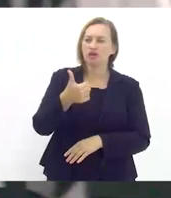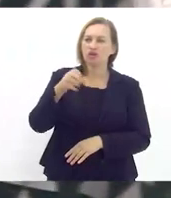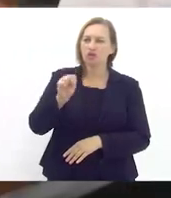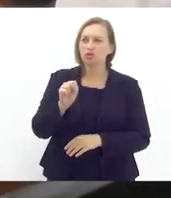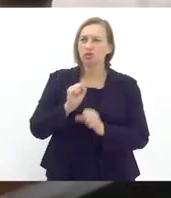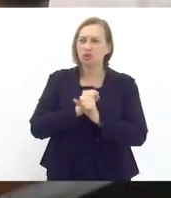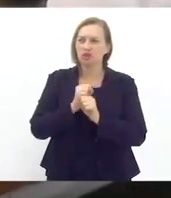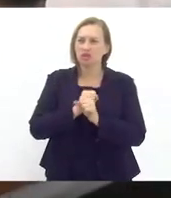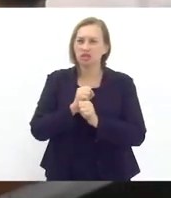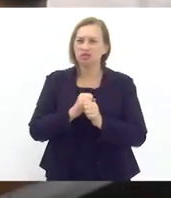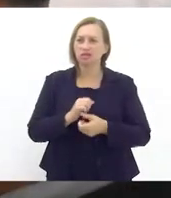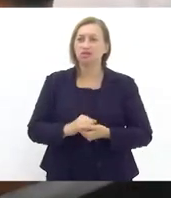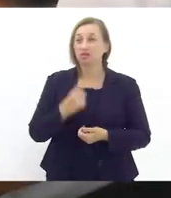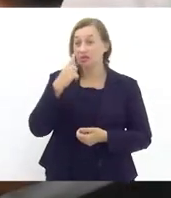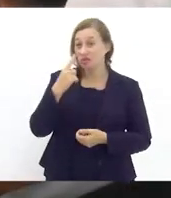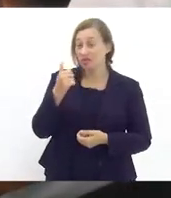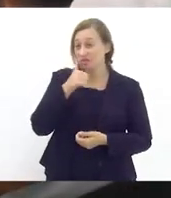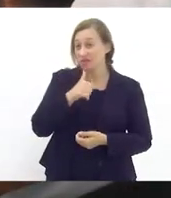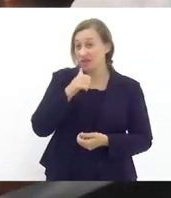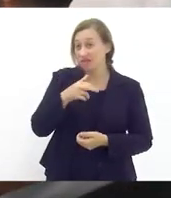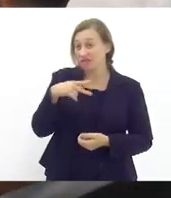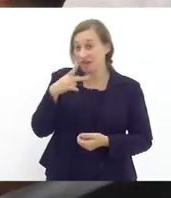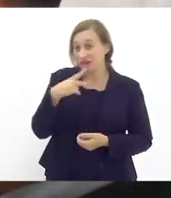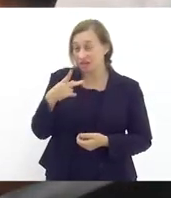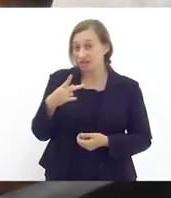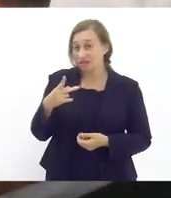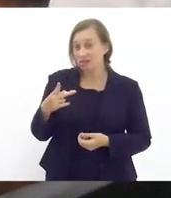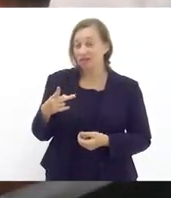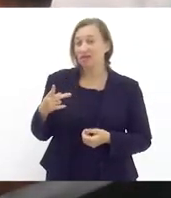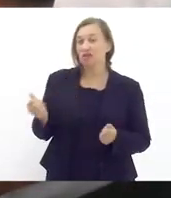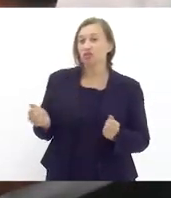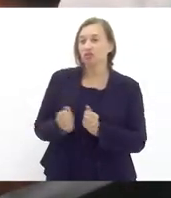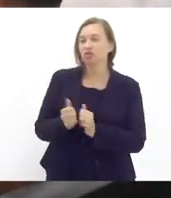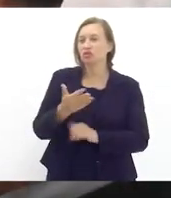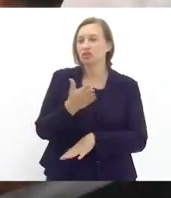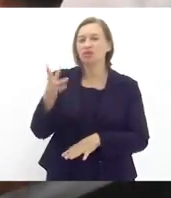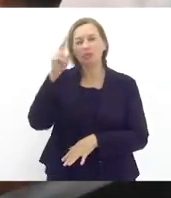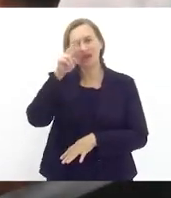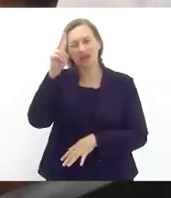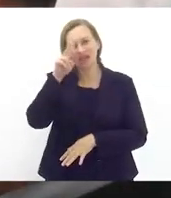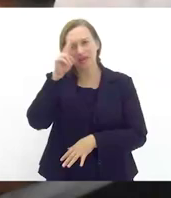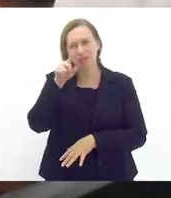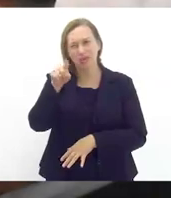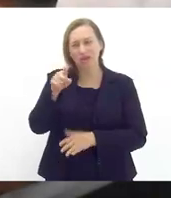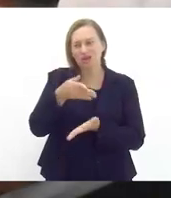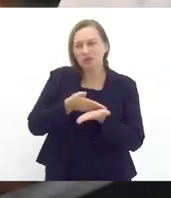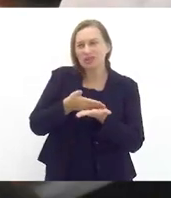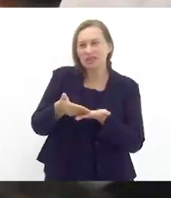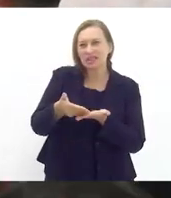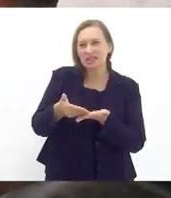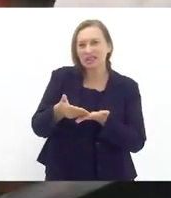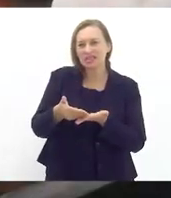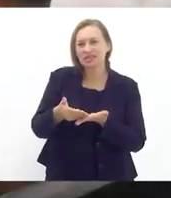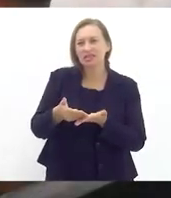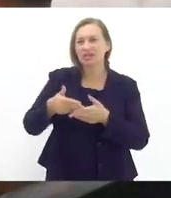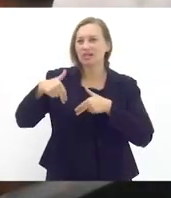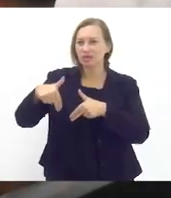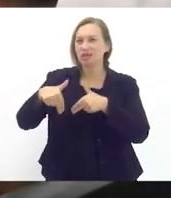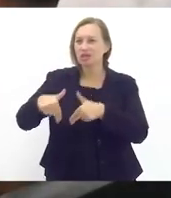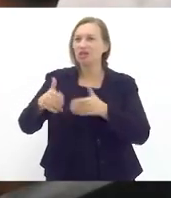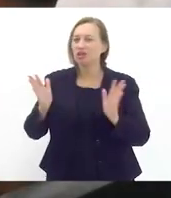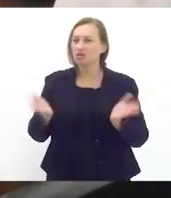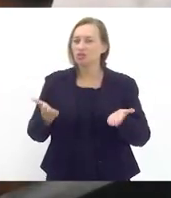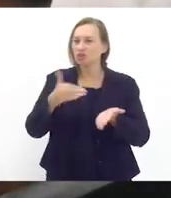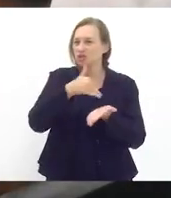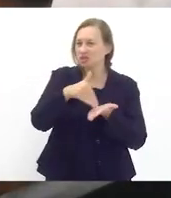quando eu vejo essa mulher aqui ó falando aqui na mesa com vocês aqui eu me lembro dela ainda é muito crua engraçado na militância e hoje tá aí